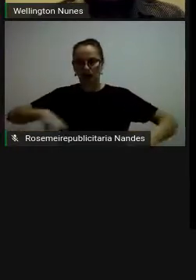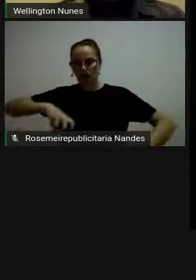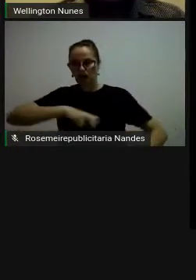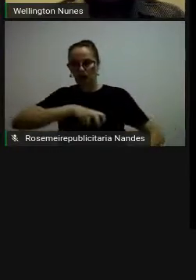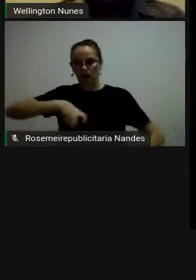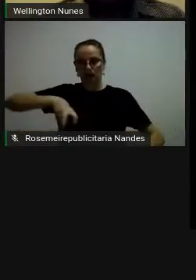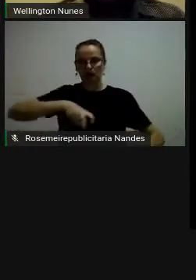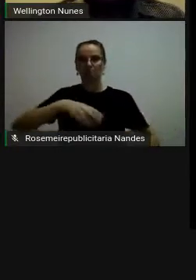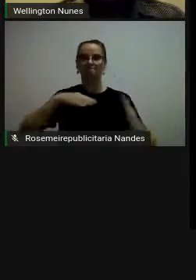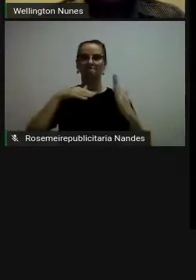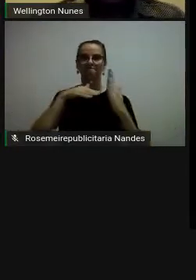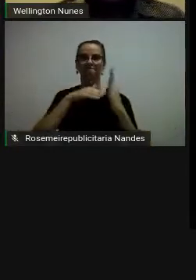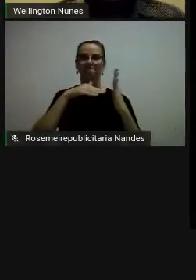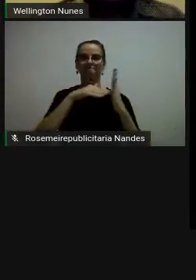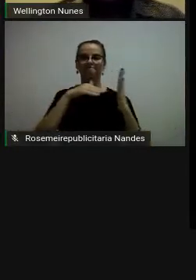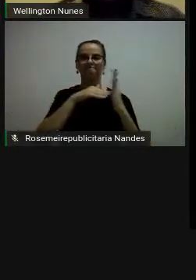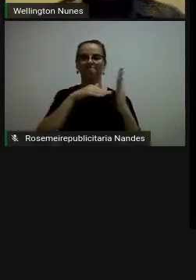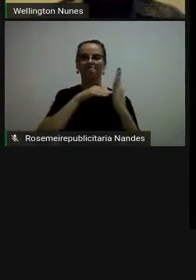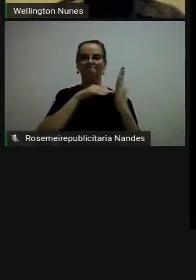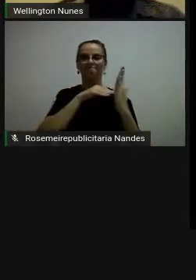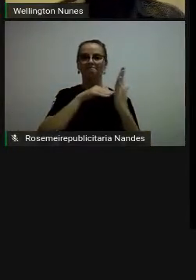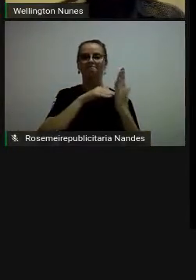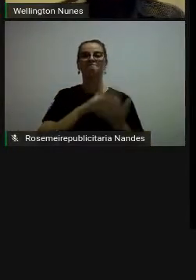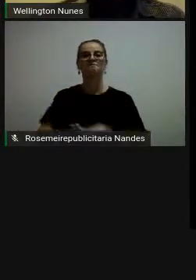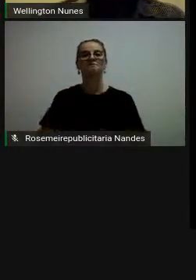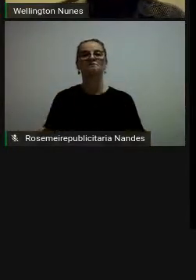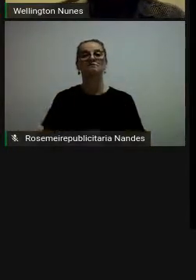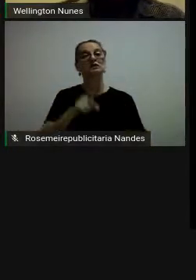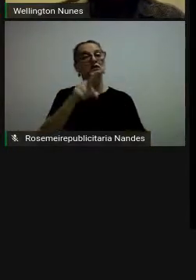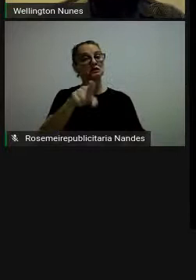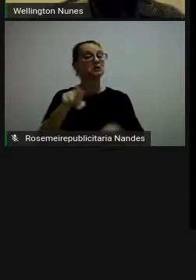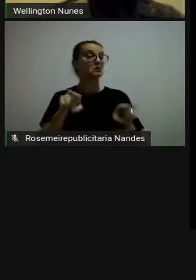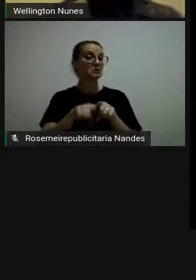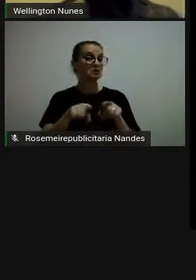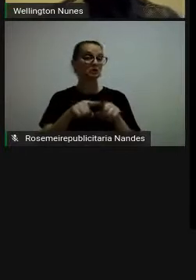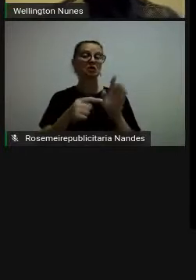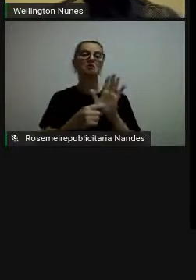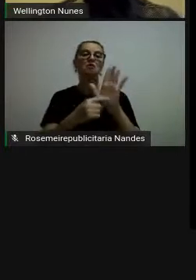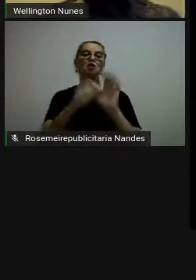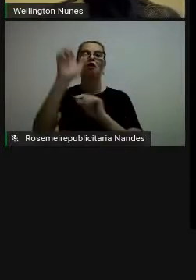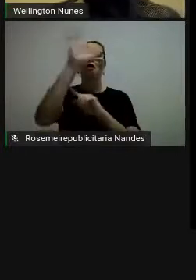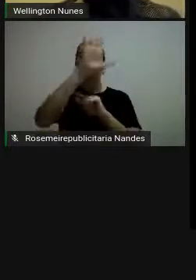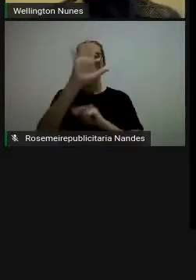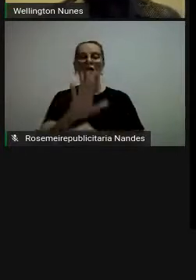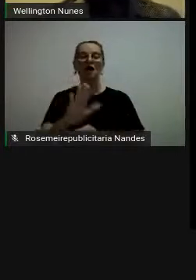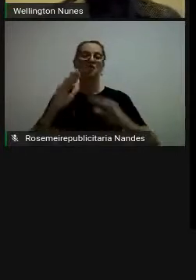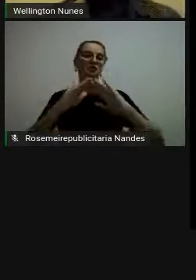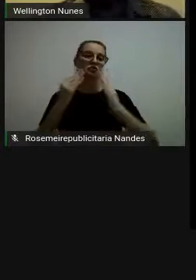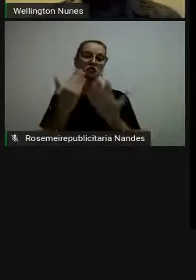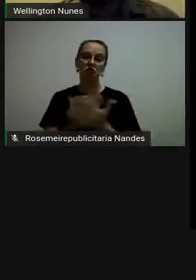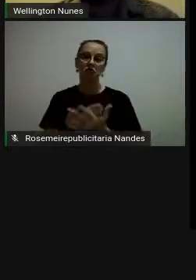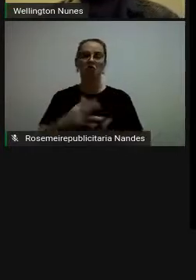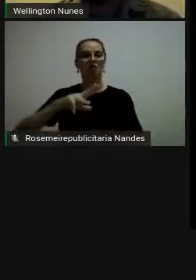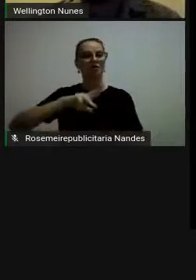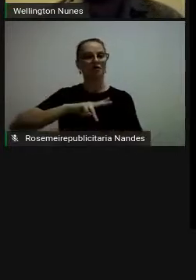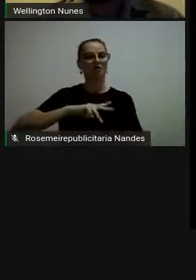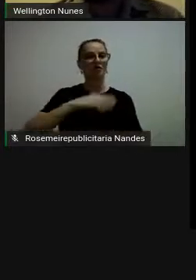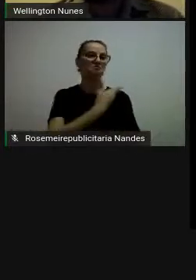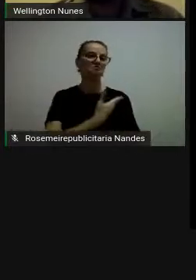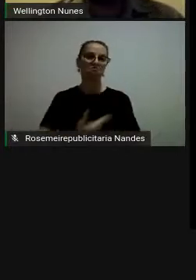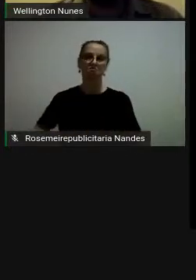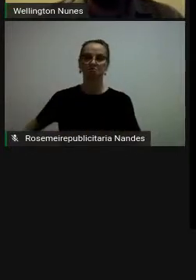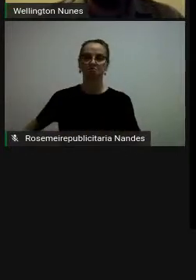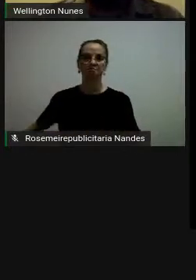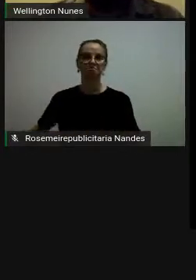trabalhou aí também com o mapa das escolas estaduais, municipais, escolas privadas. Ou seja,